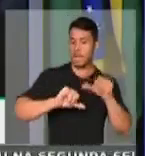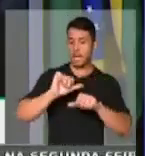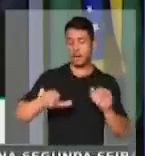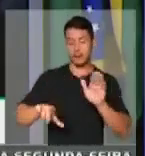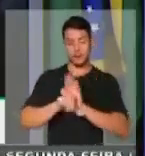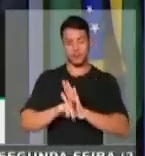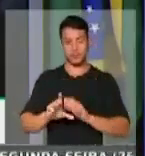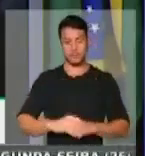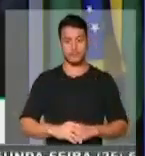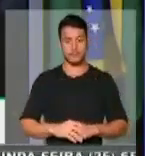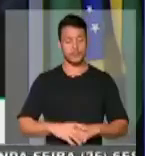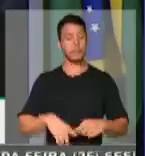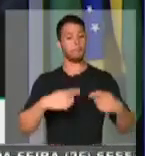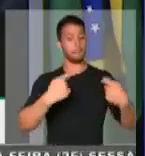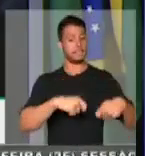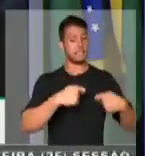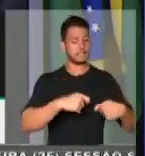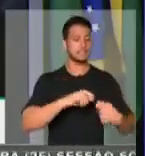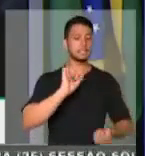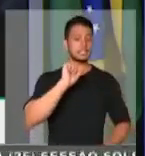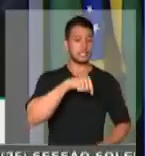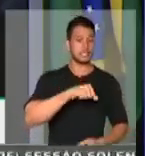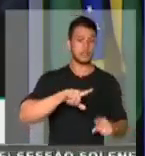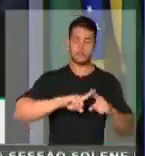mas também não pode ser injusta.